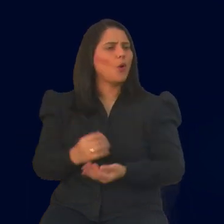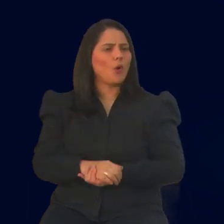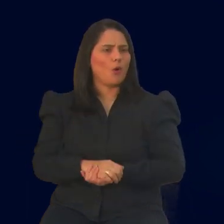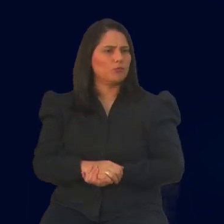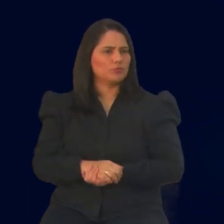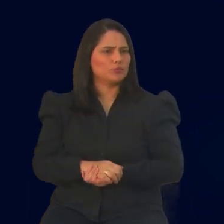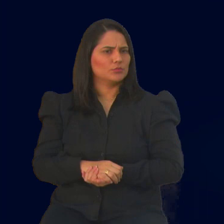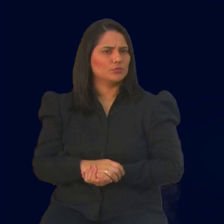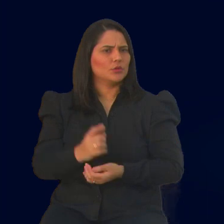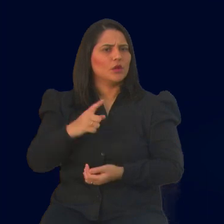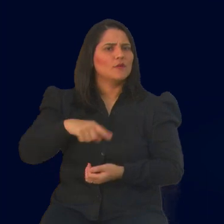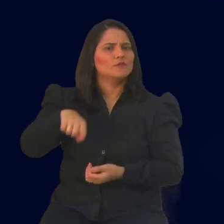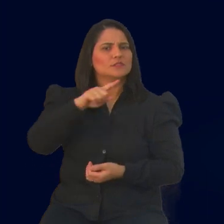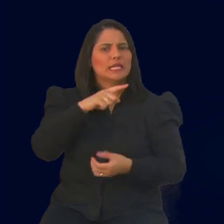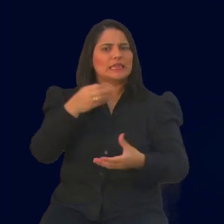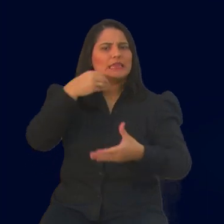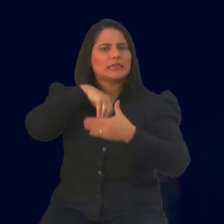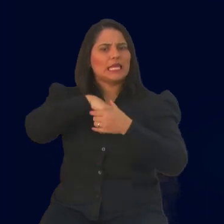você alimenta?